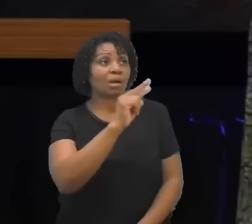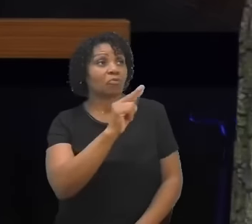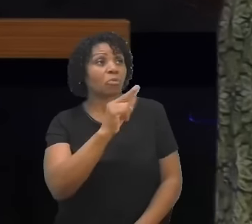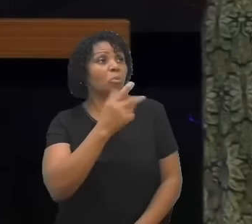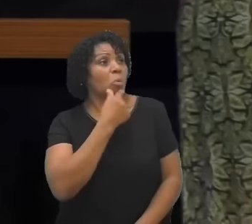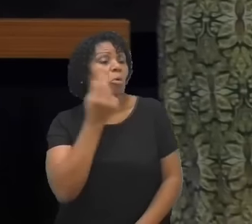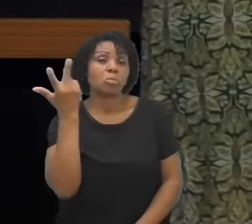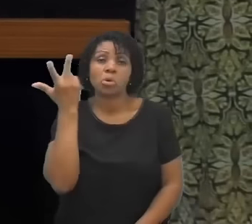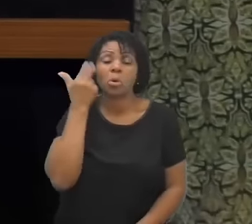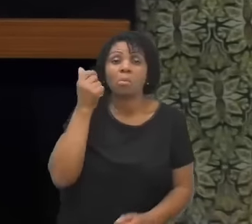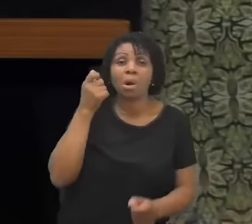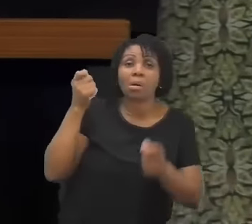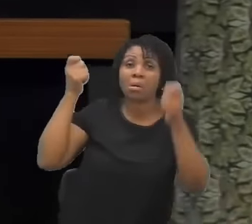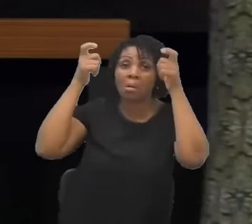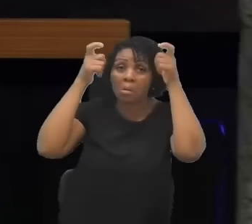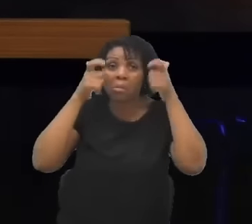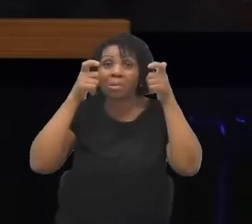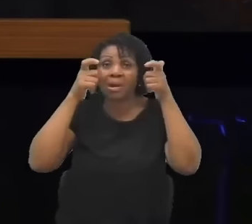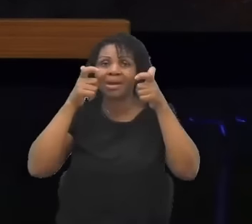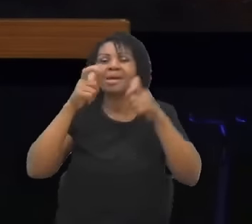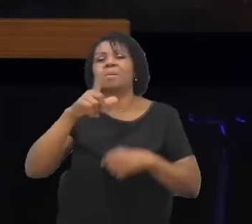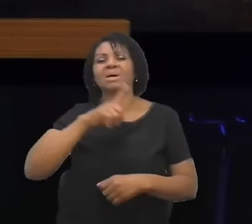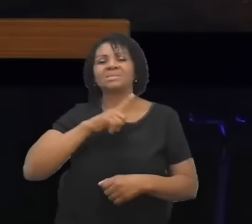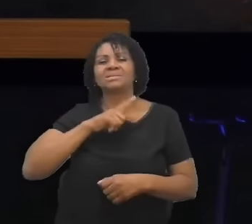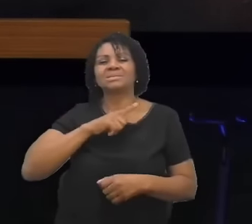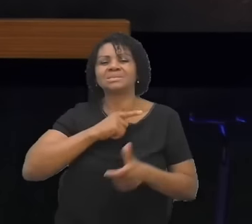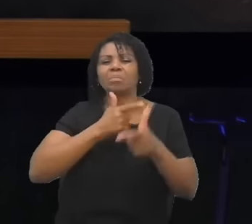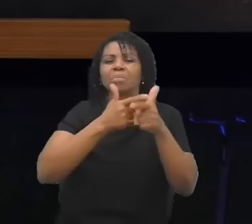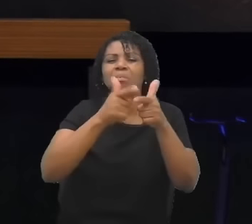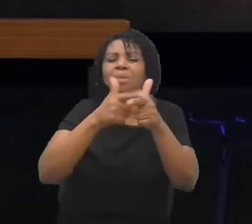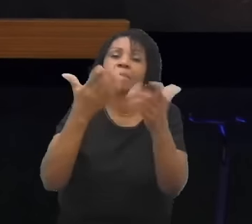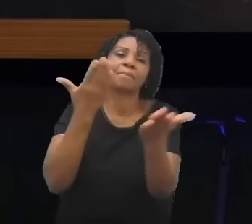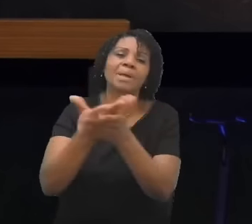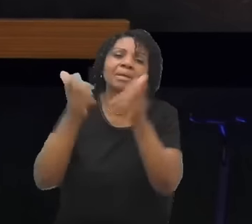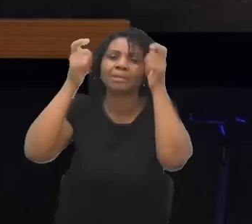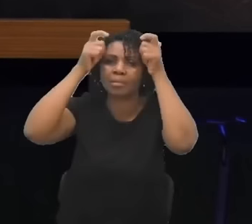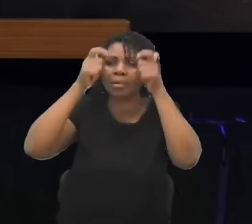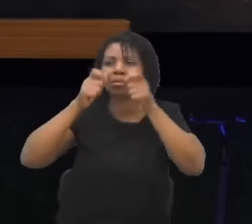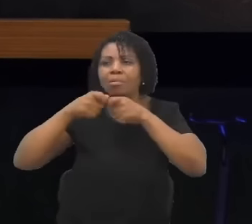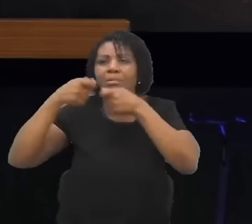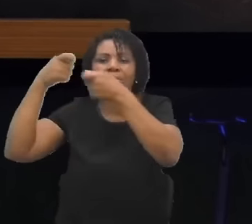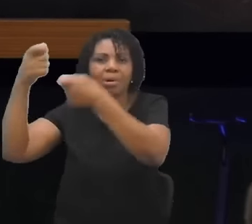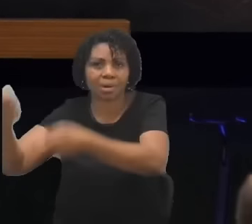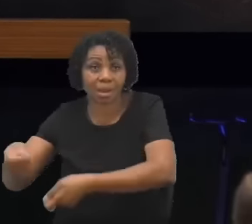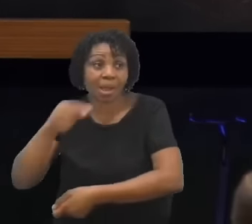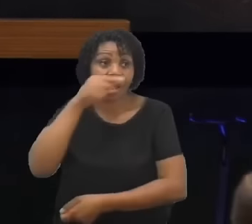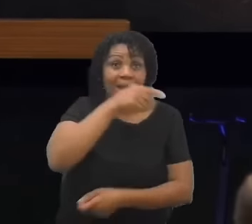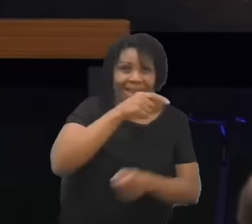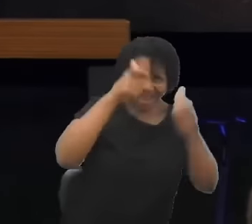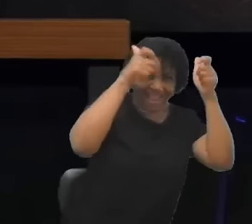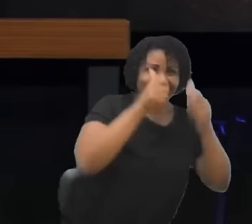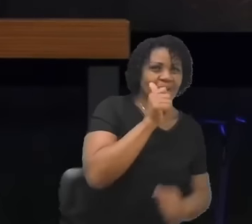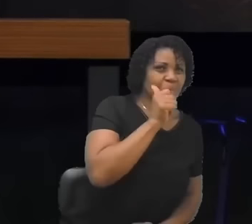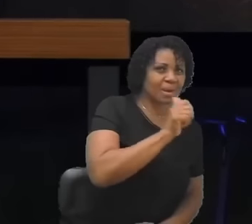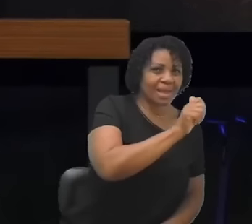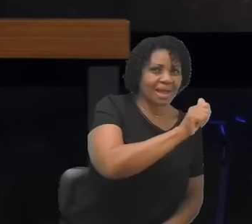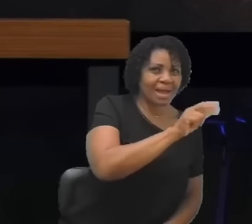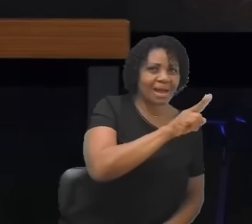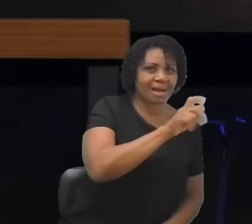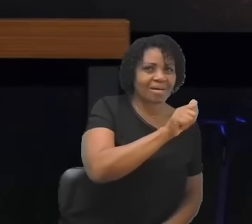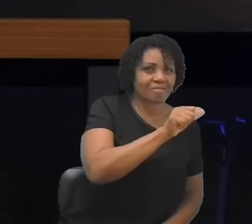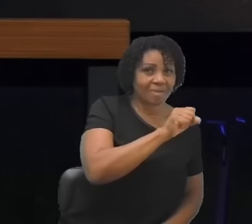normal, um rei. Mas ele tinha muitas algemas e ele perdeu a coroa. A rainha Vasti, se você olhasse,